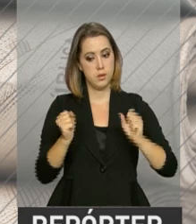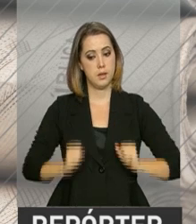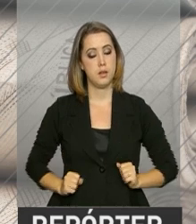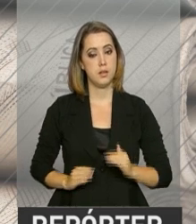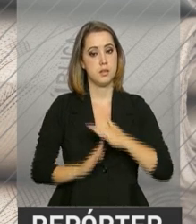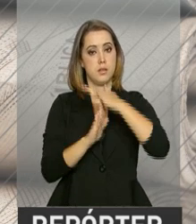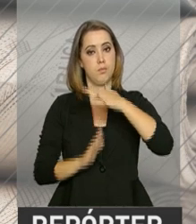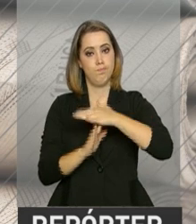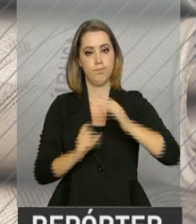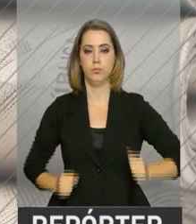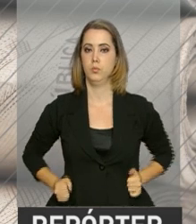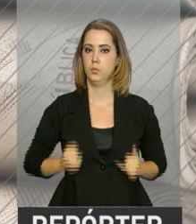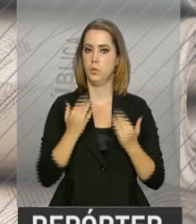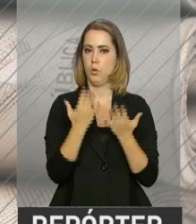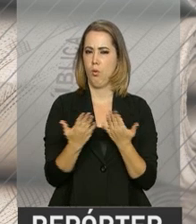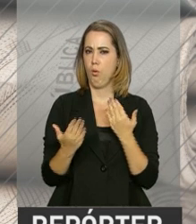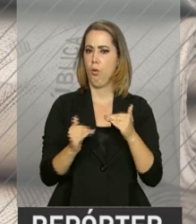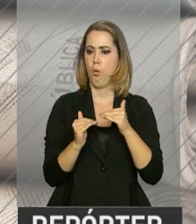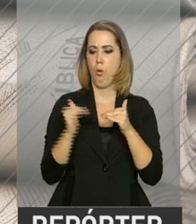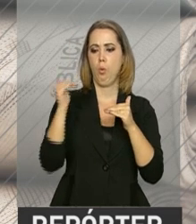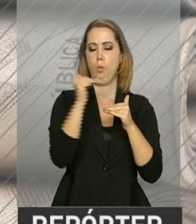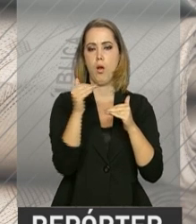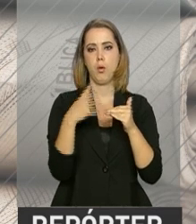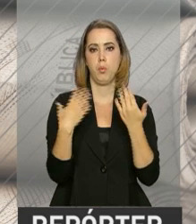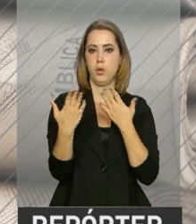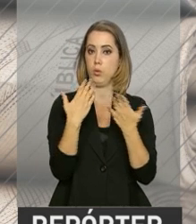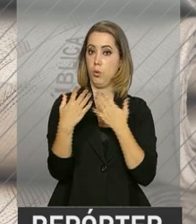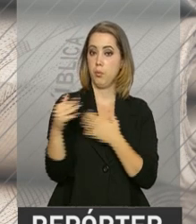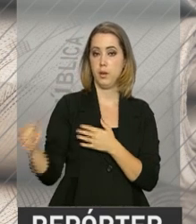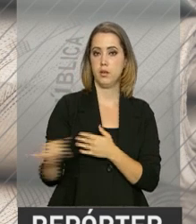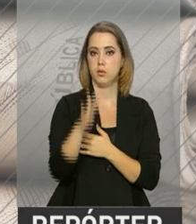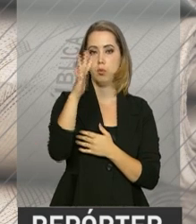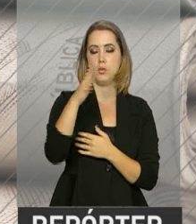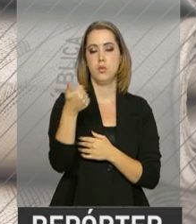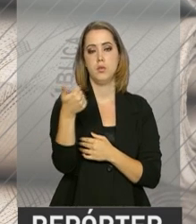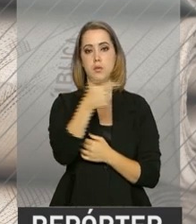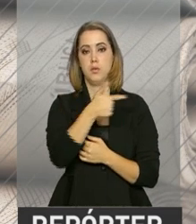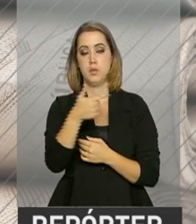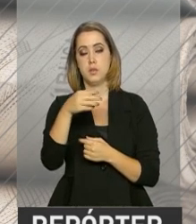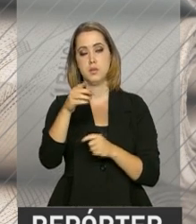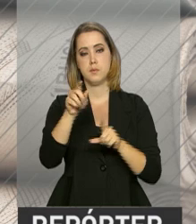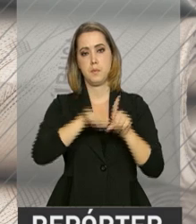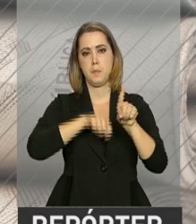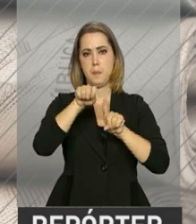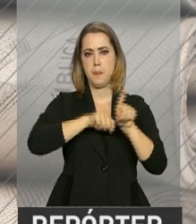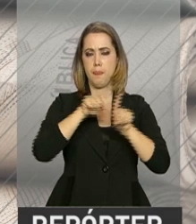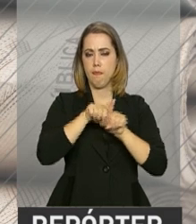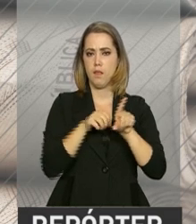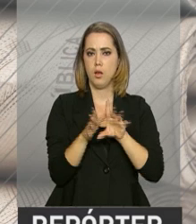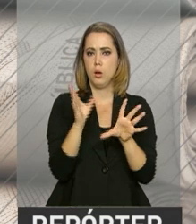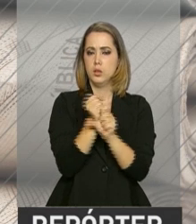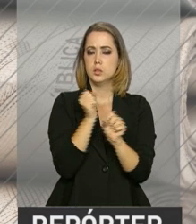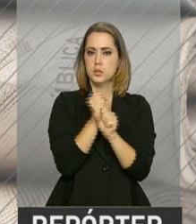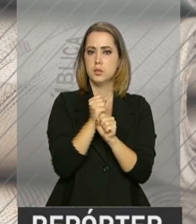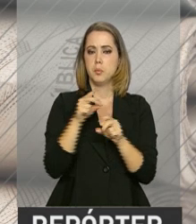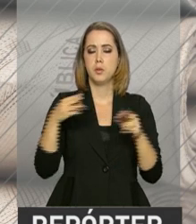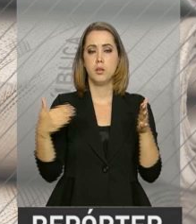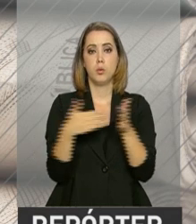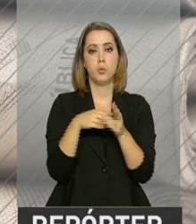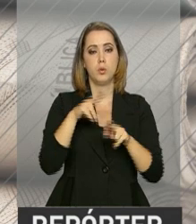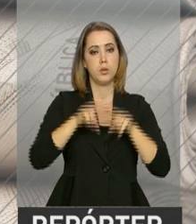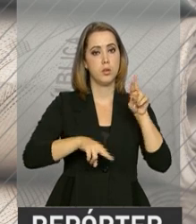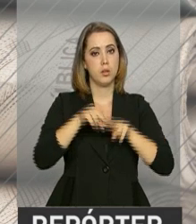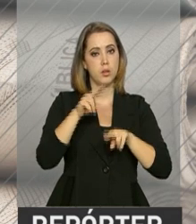poderá ser maior que a inflação acumulada em 12 meses o cálculo é feito até Junho quando é elaborada a lei orçamentária para o ano